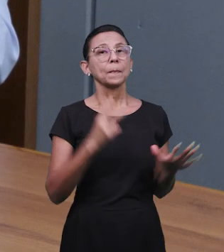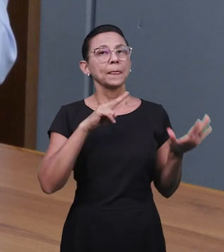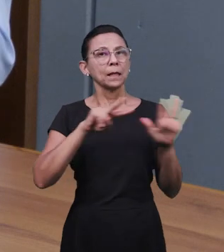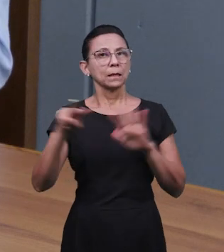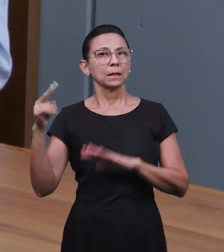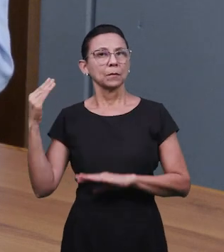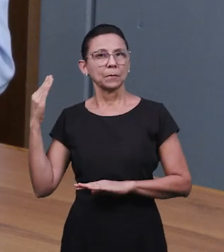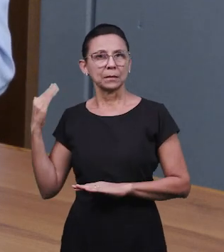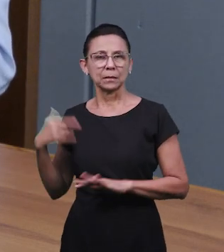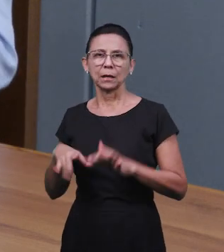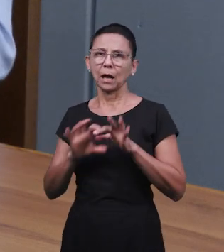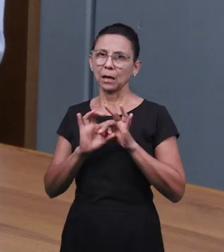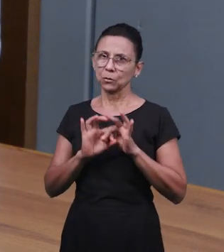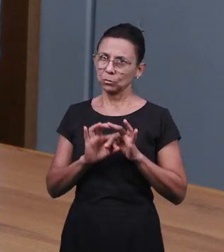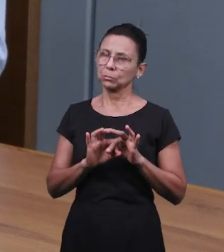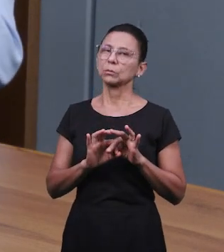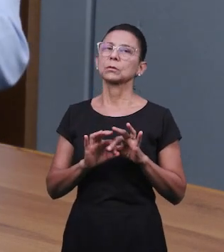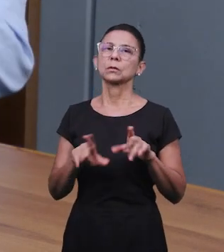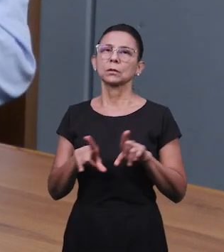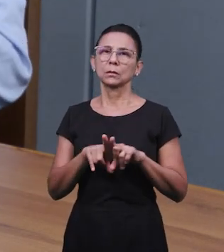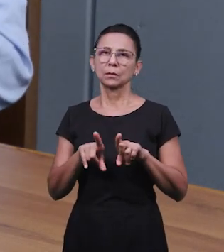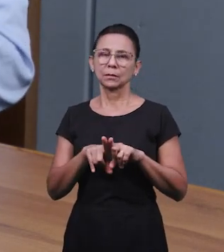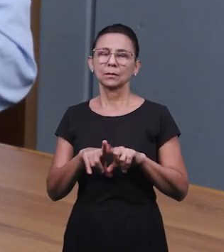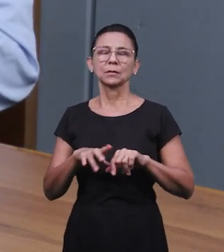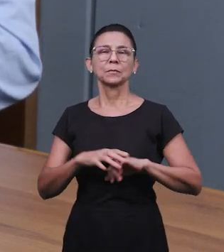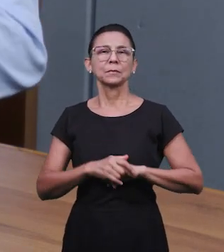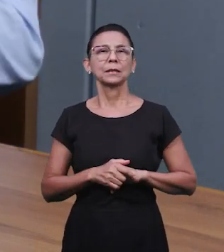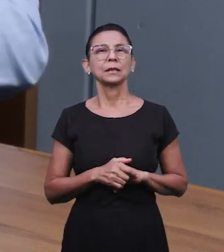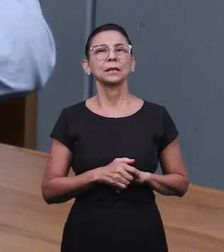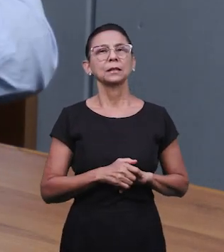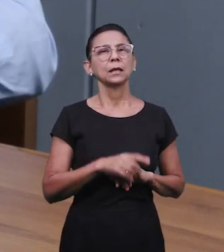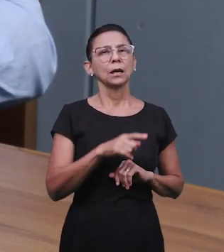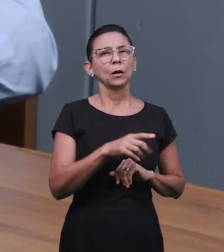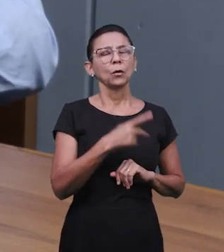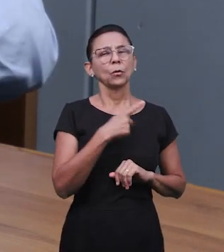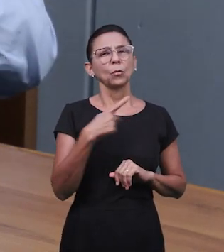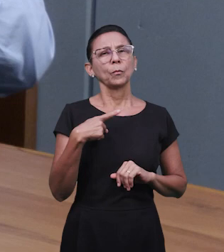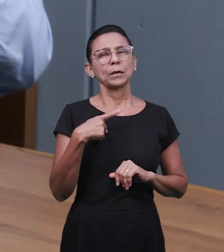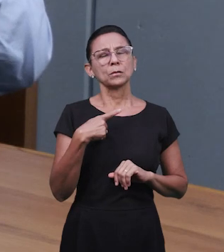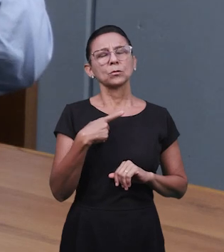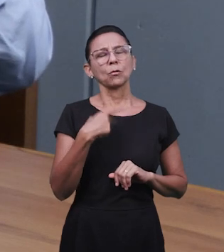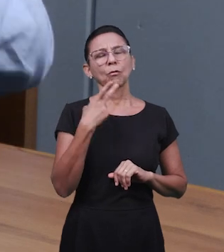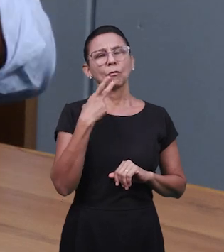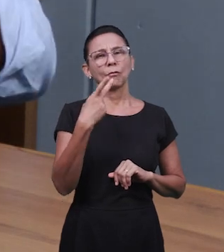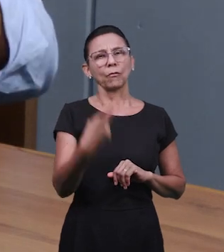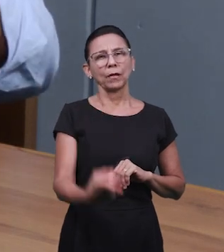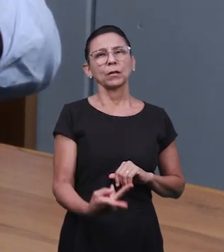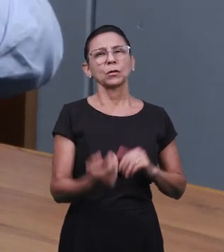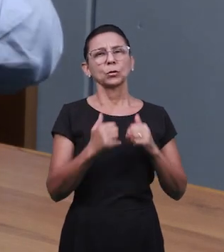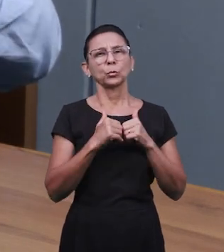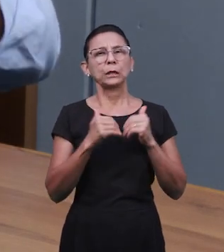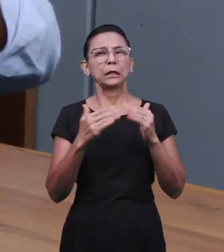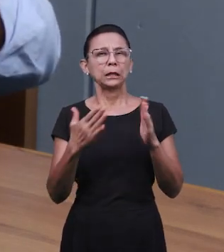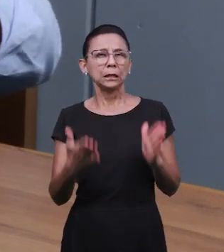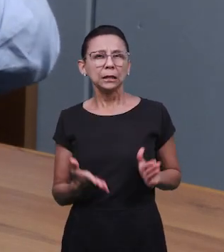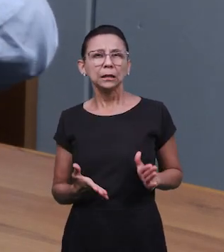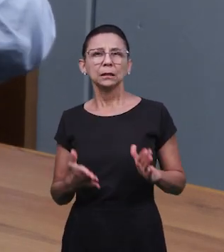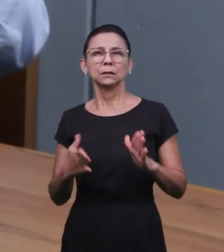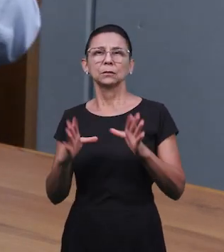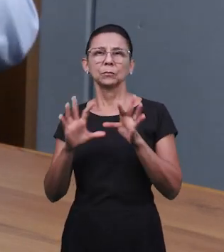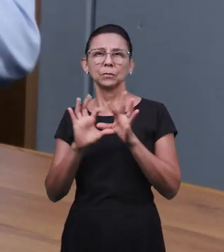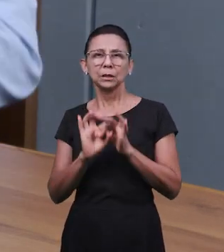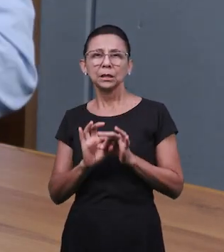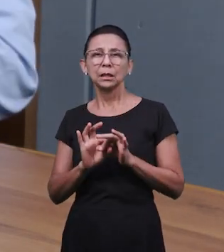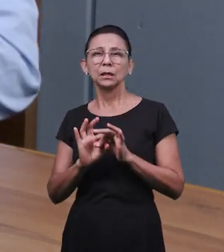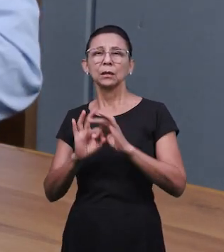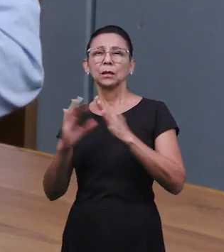na semana passada sobre comunhão, o pastor Diniz trouxe aqui o assunto, fez uma introdução, falou sobre a comunhão na época da Igreja